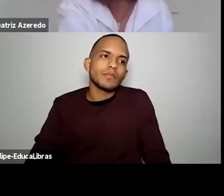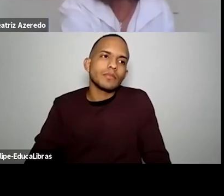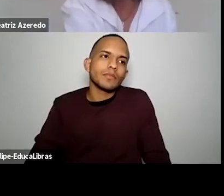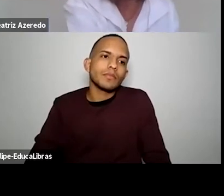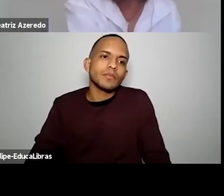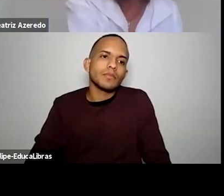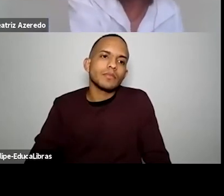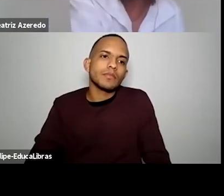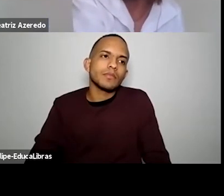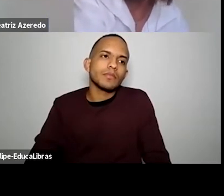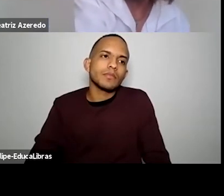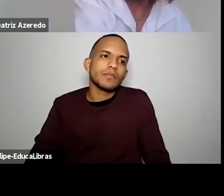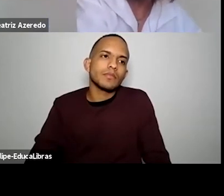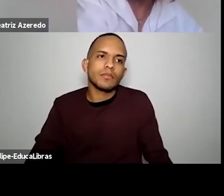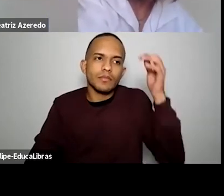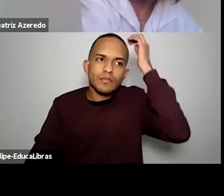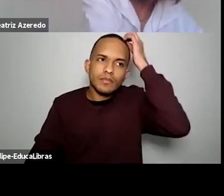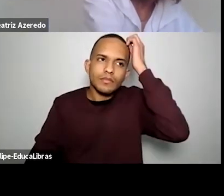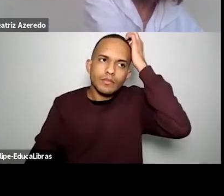Vou falando aqui, hein, Kika?